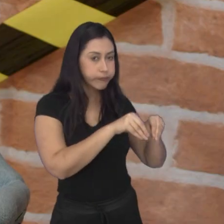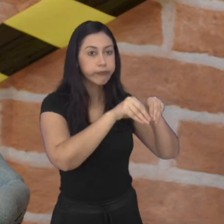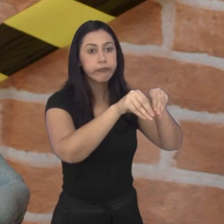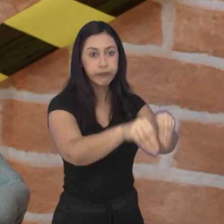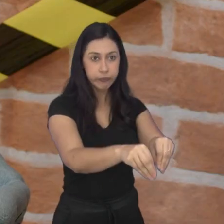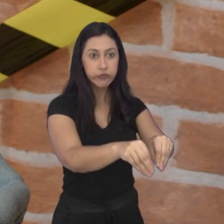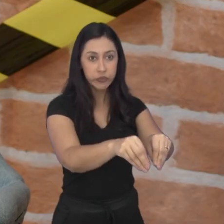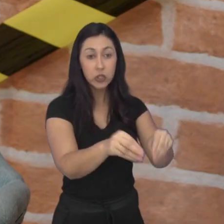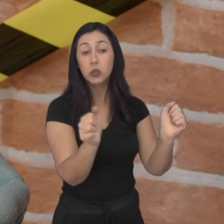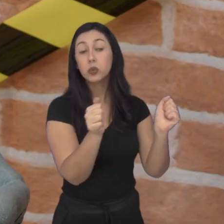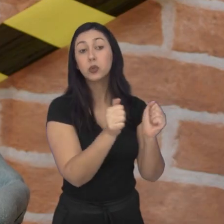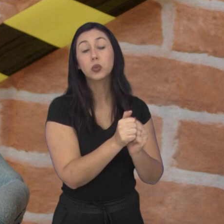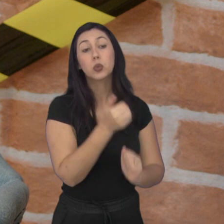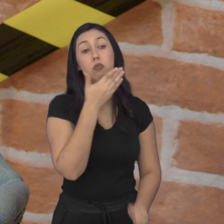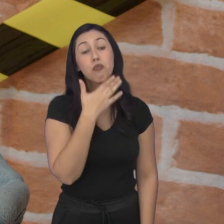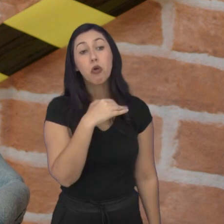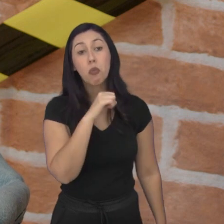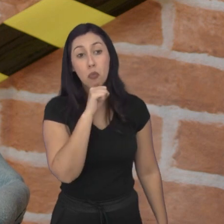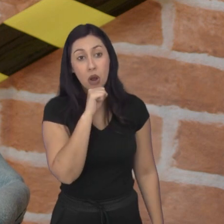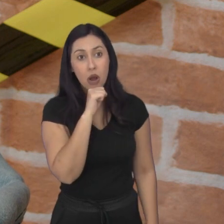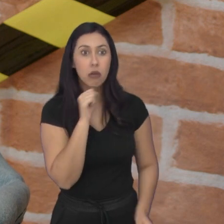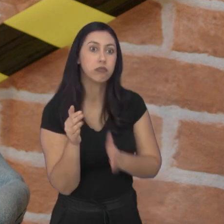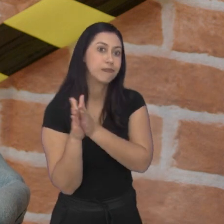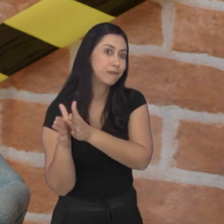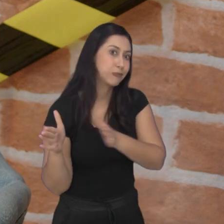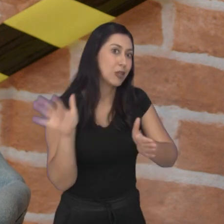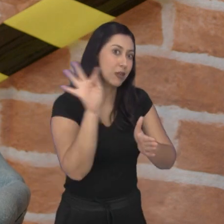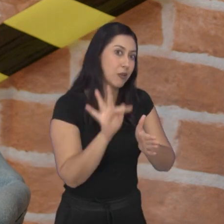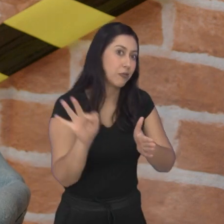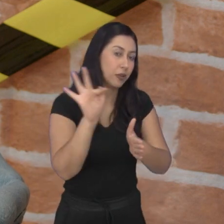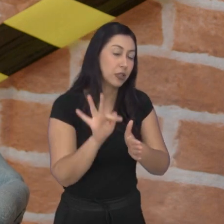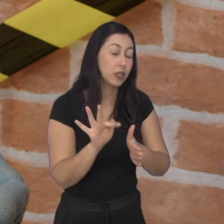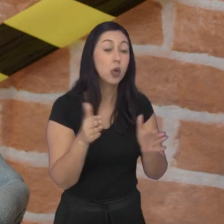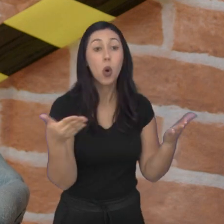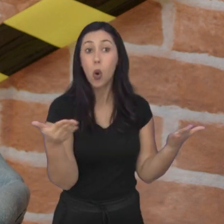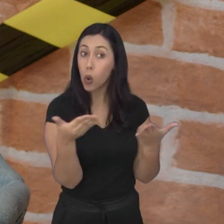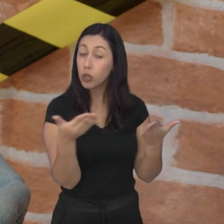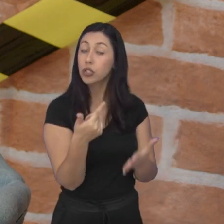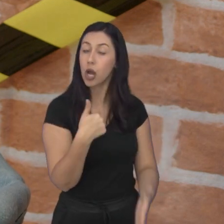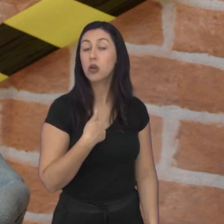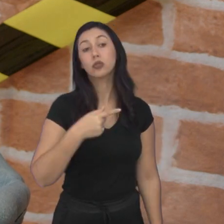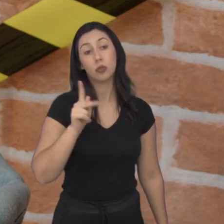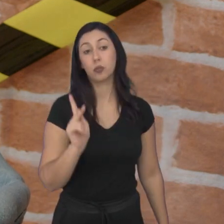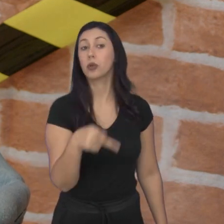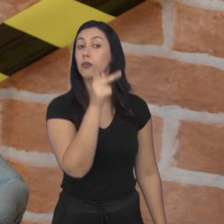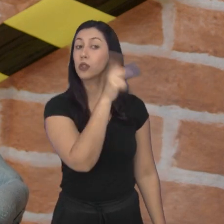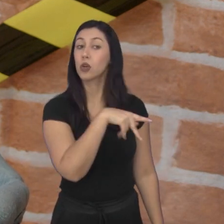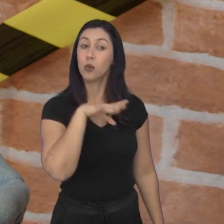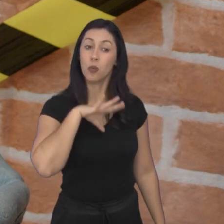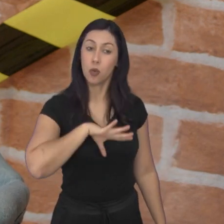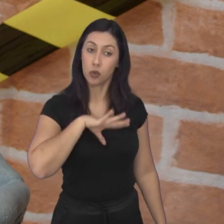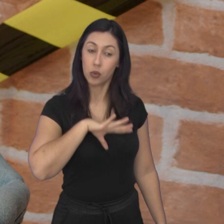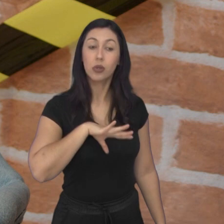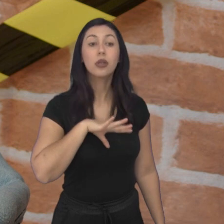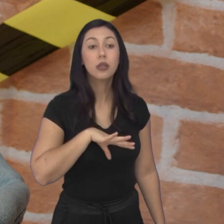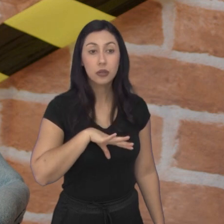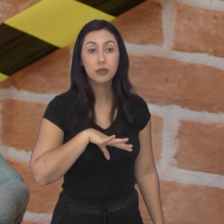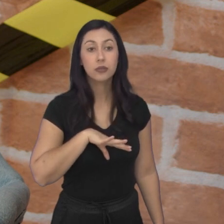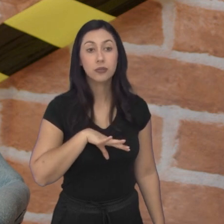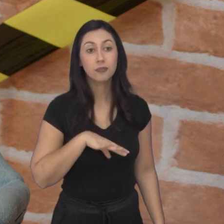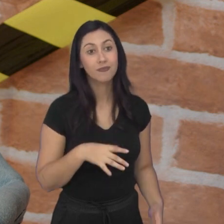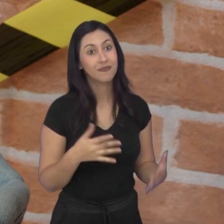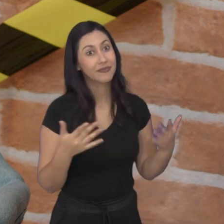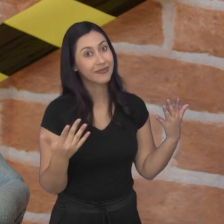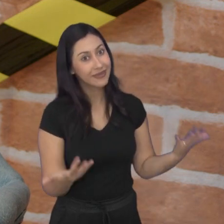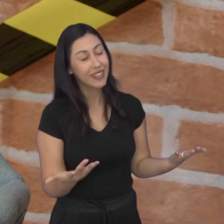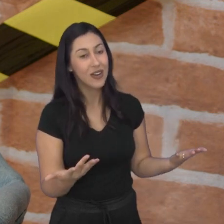nisso, enquanto eu fazia faculdade também. E atualmente eu sou professor de língua portuguesa da rede pública. Legal.